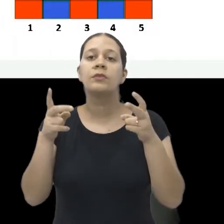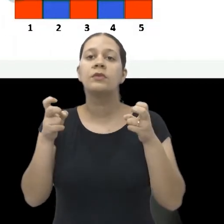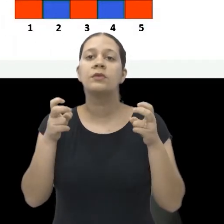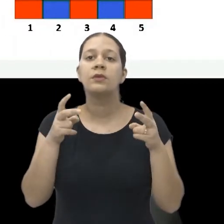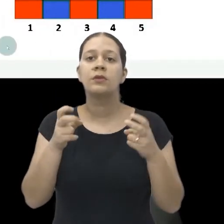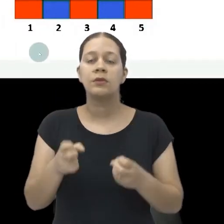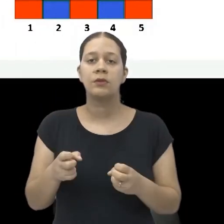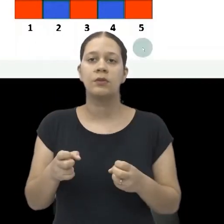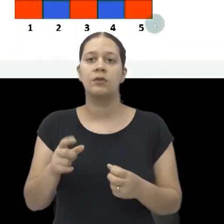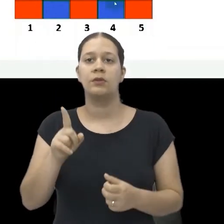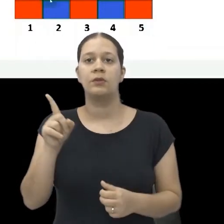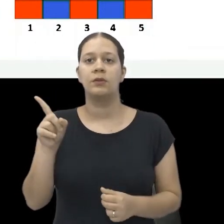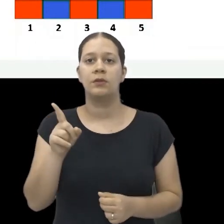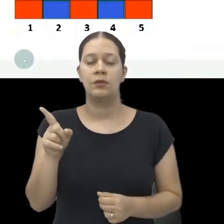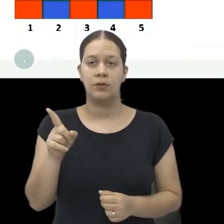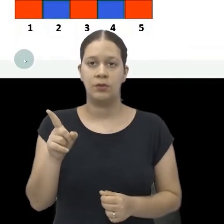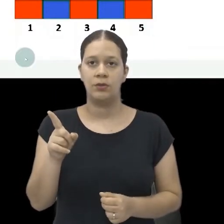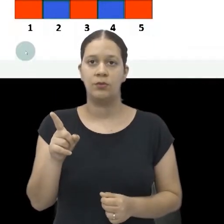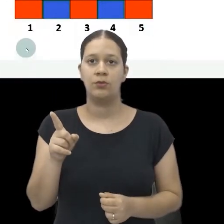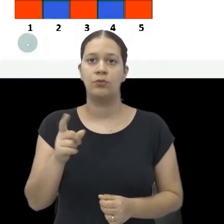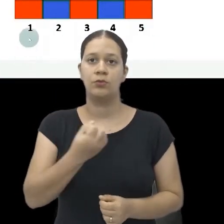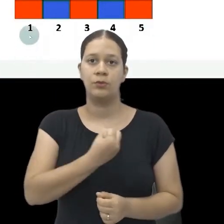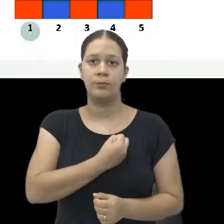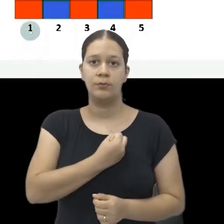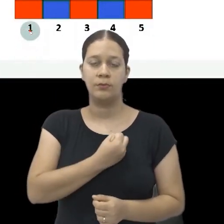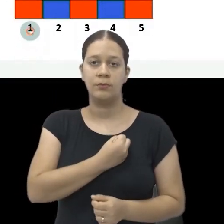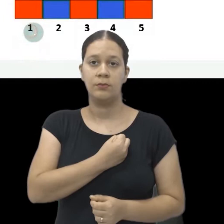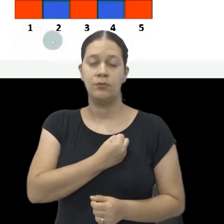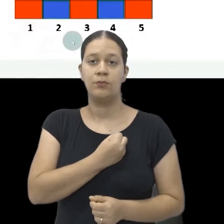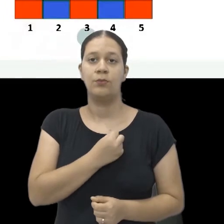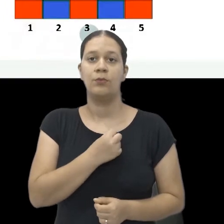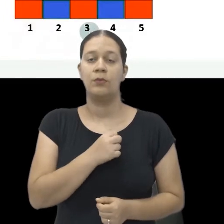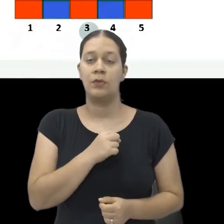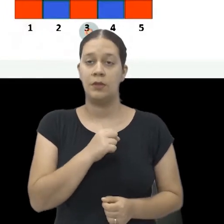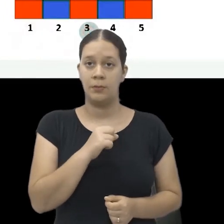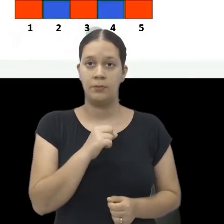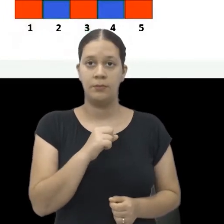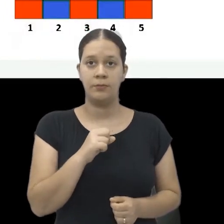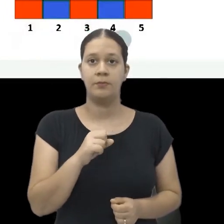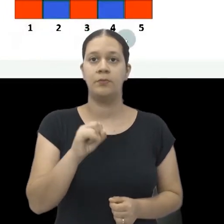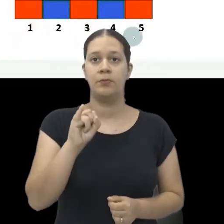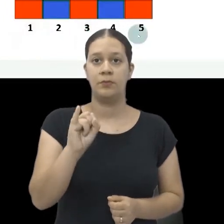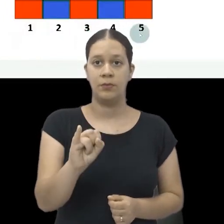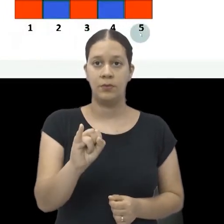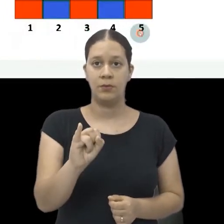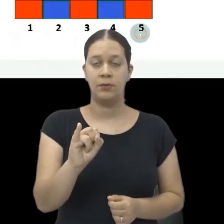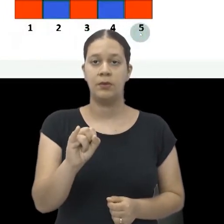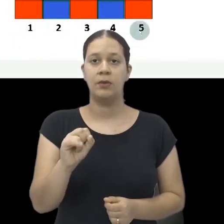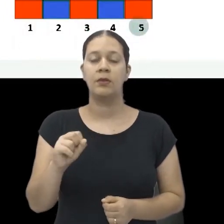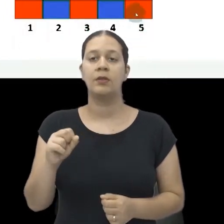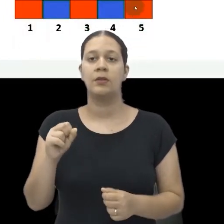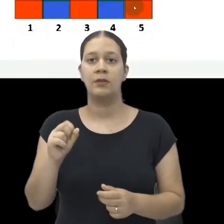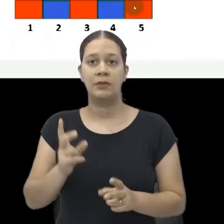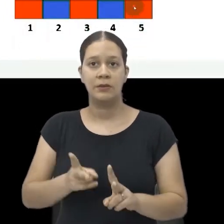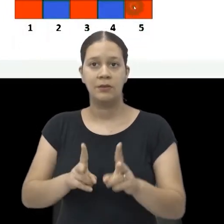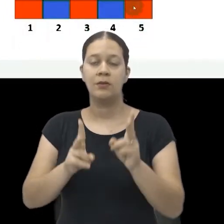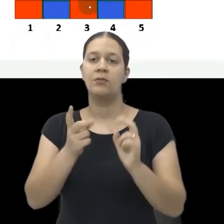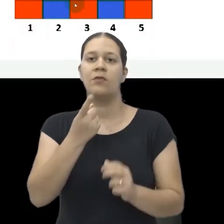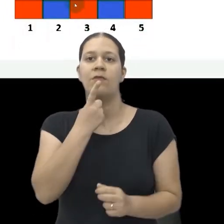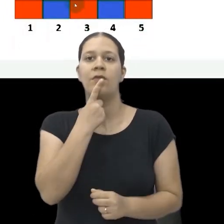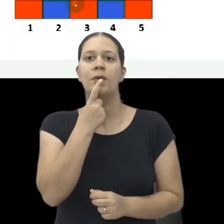podemos perceber nessa disposição aqui? Que aos números ímpares, as colunas são